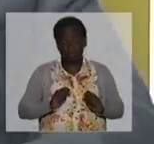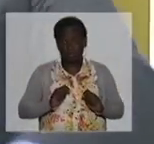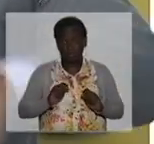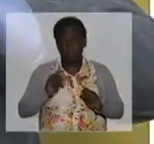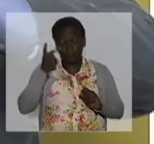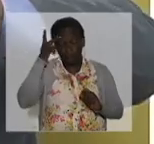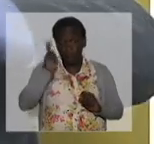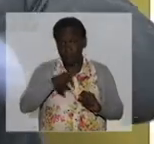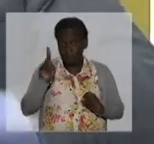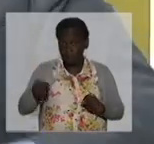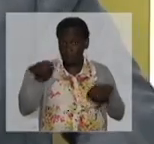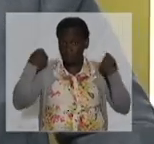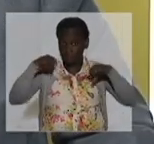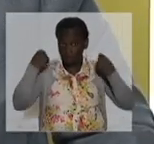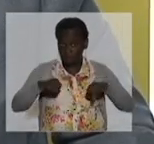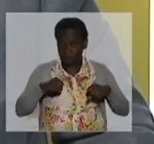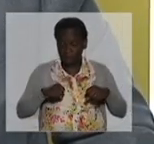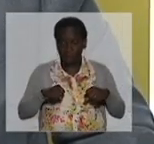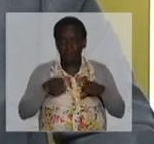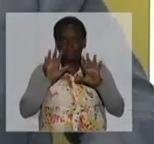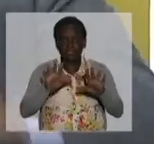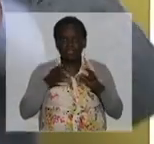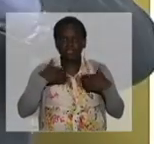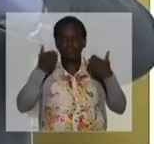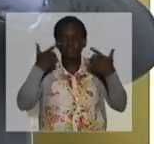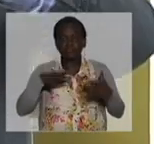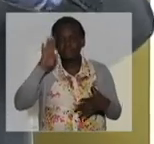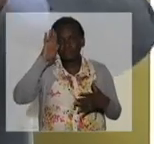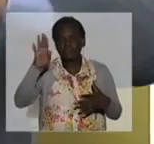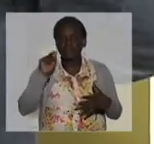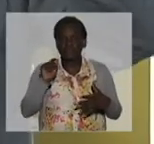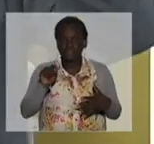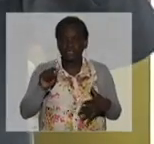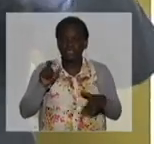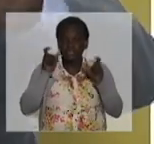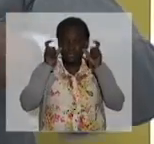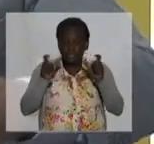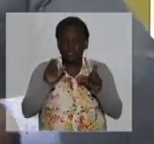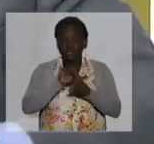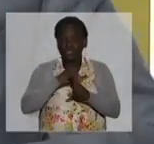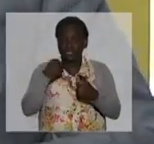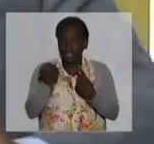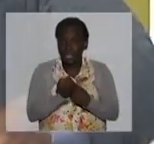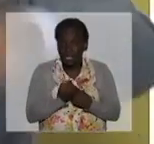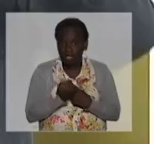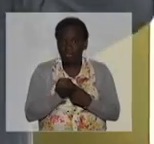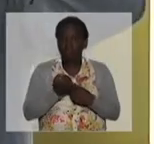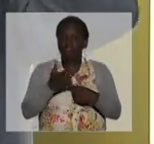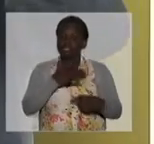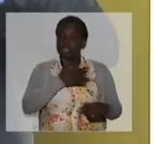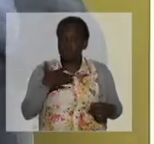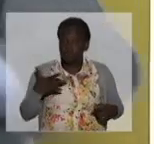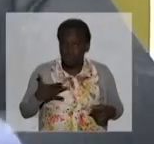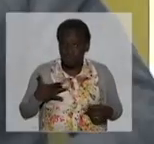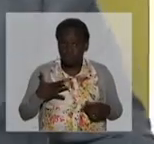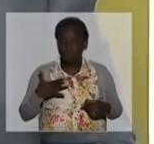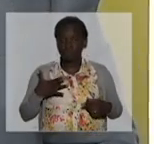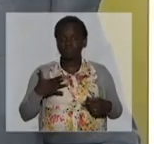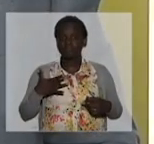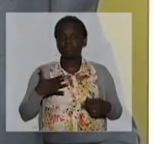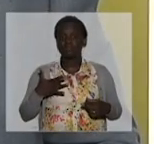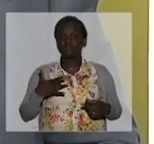Sim. Para o professor da educação física. Mas eu falo mais no interesse social, em questões ligadas à